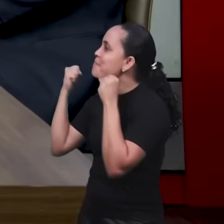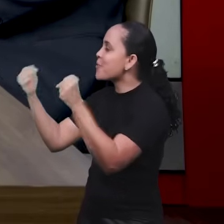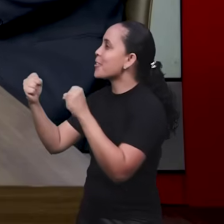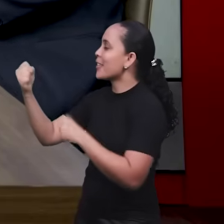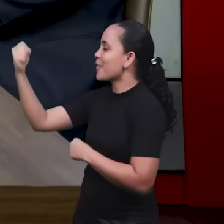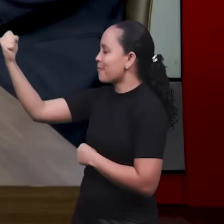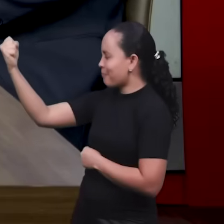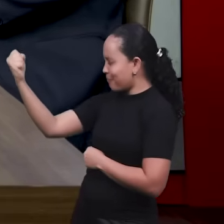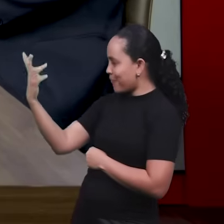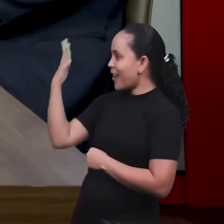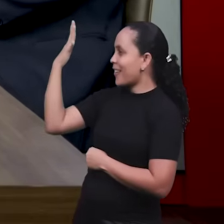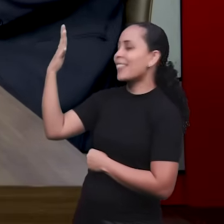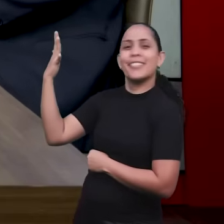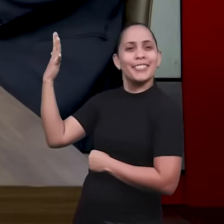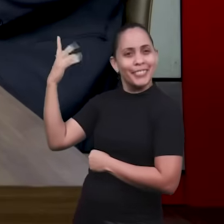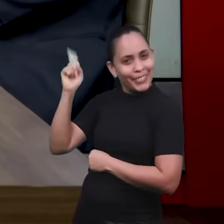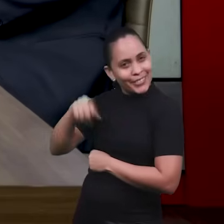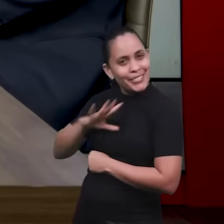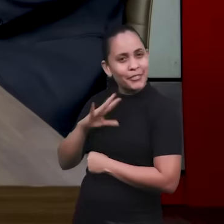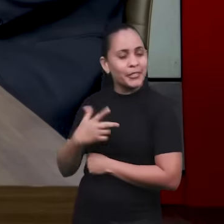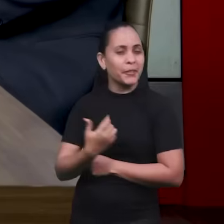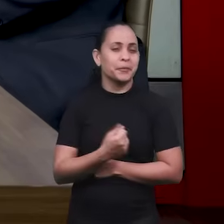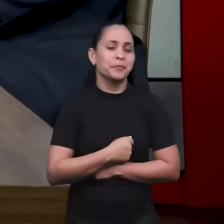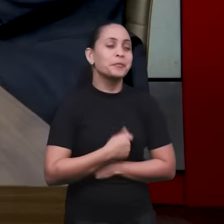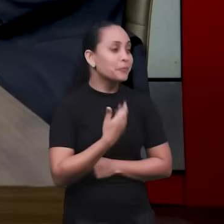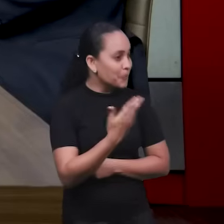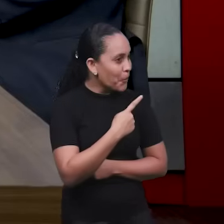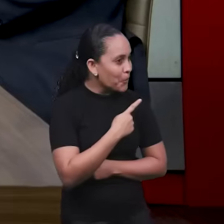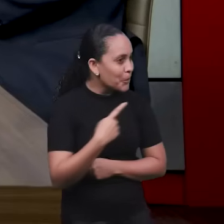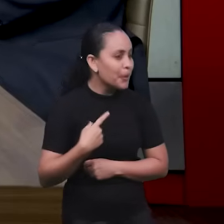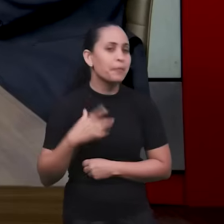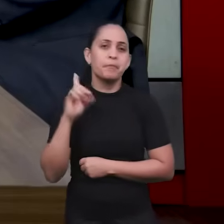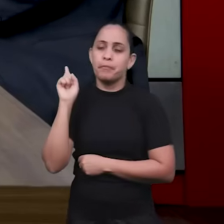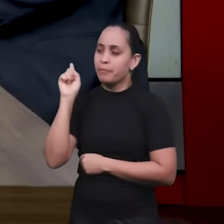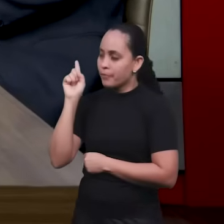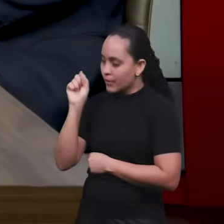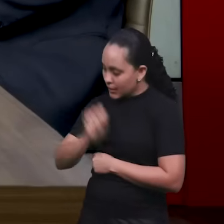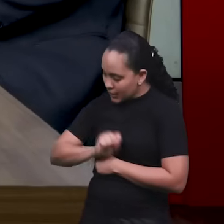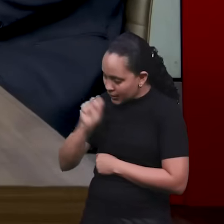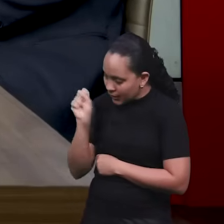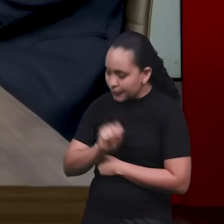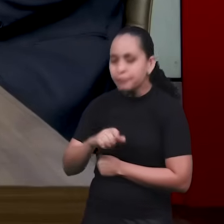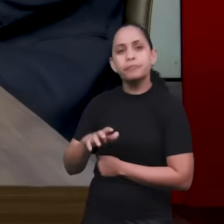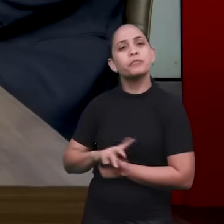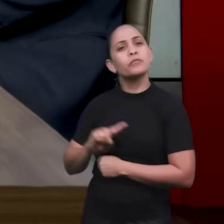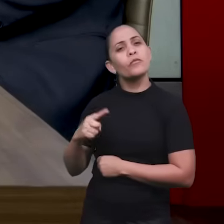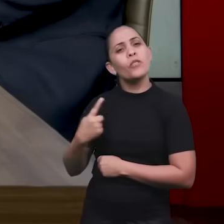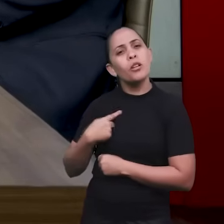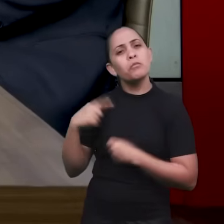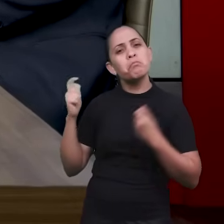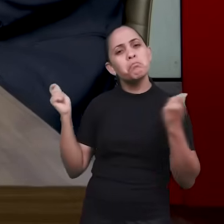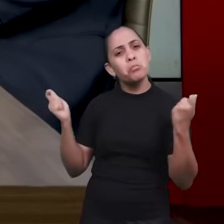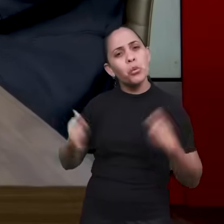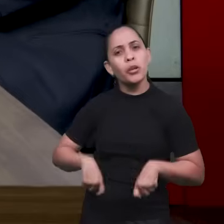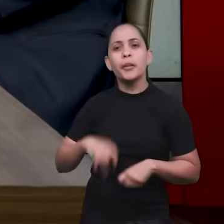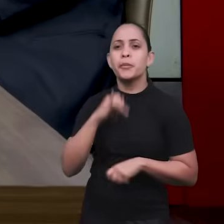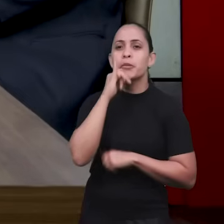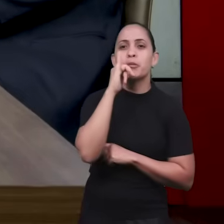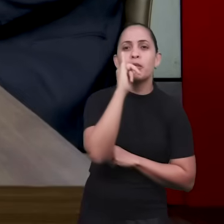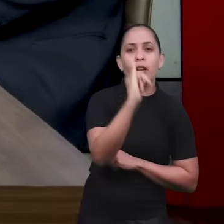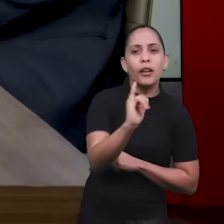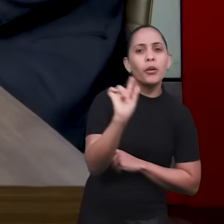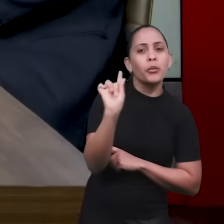essa luz que é poderosa da salvação, né, pastor Nelly? Exatamente, ele é a fonte. Então nós